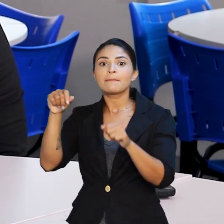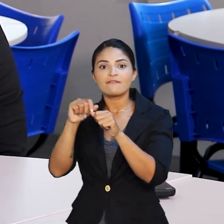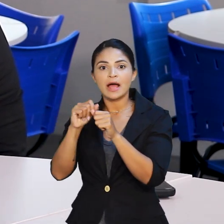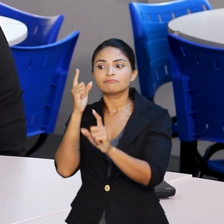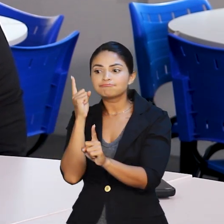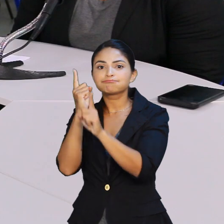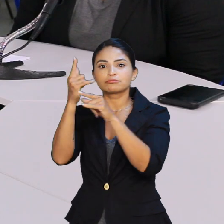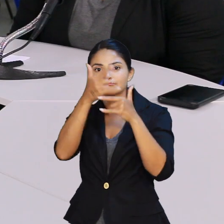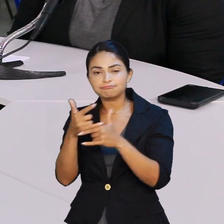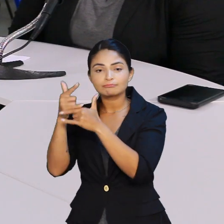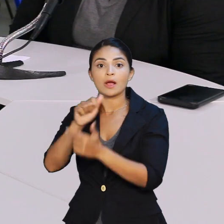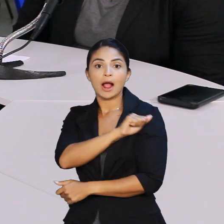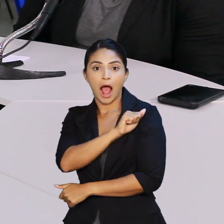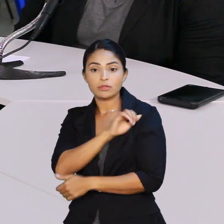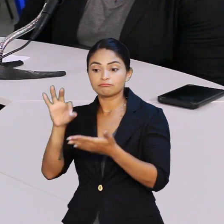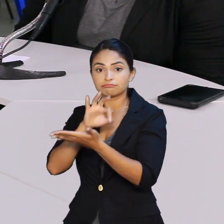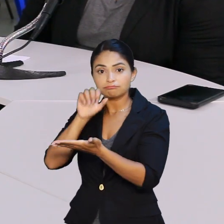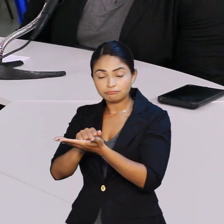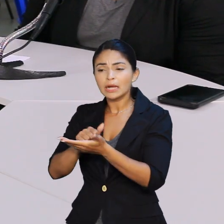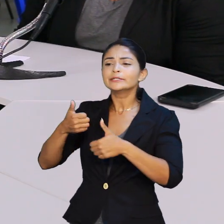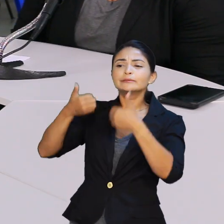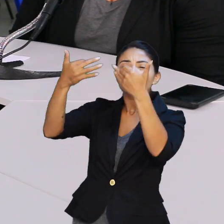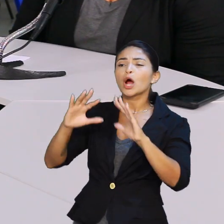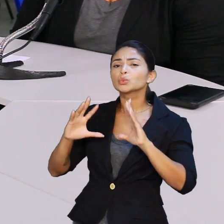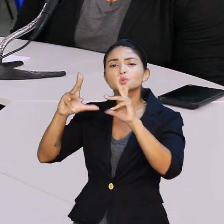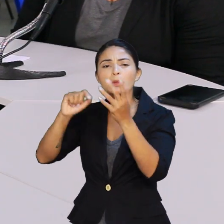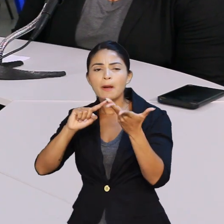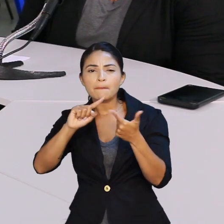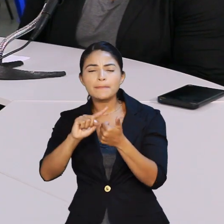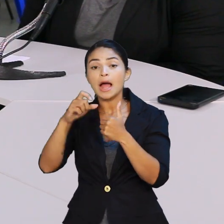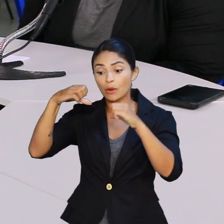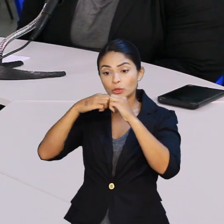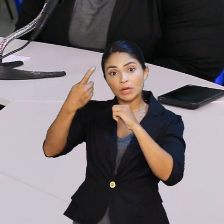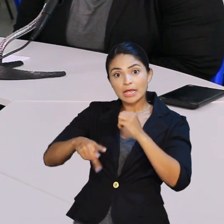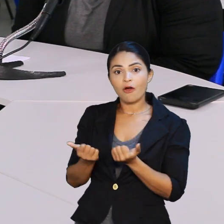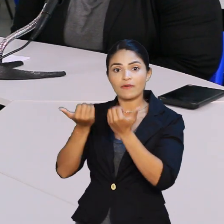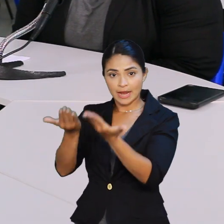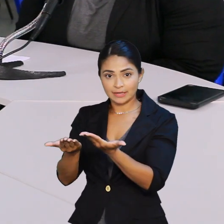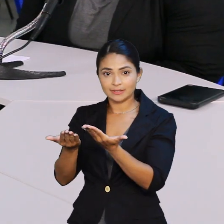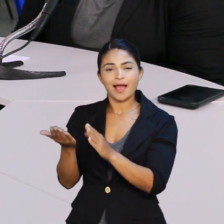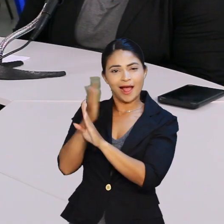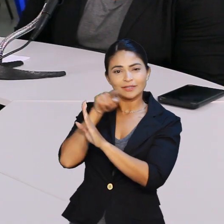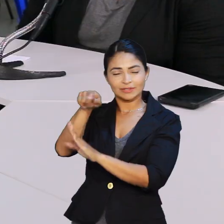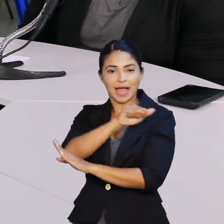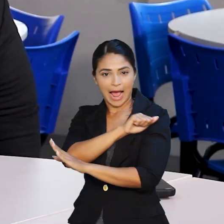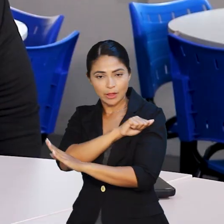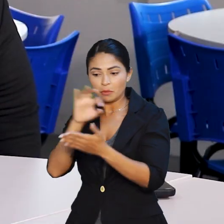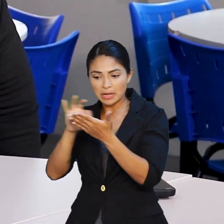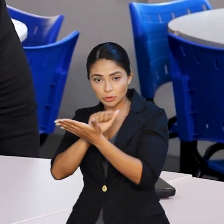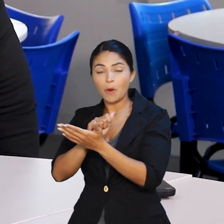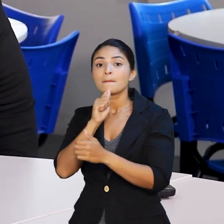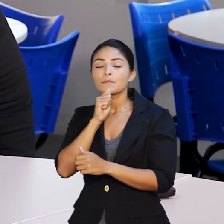alunos matriculados, uhum. justamente para eles conhecerem tudo que a Unison oferece. Quando você foi essa aluna que se matriculou, mas as aulas ainda